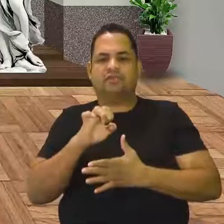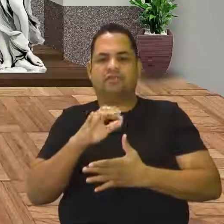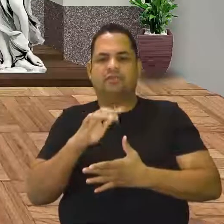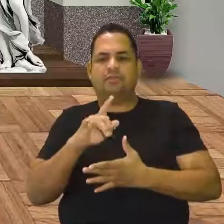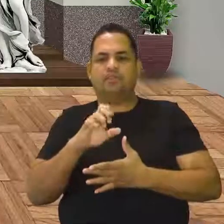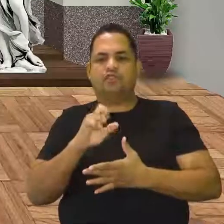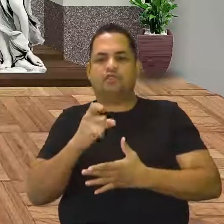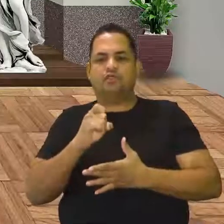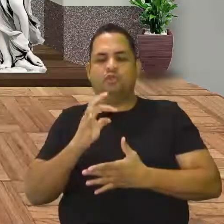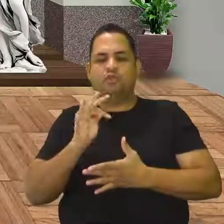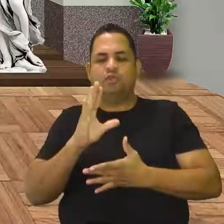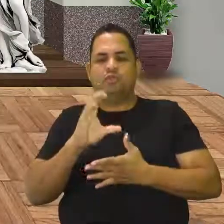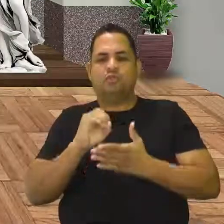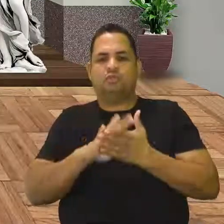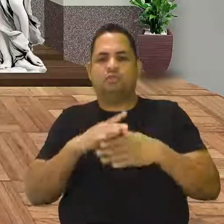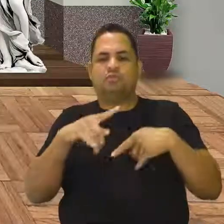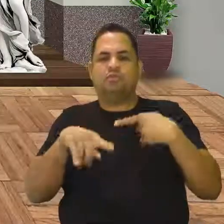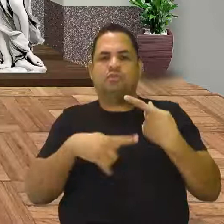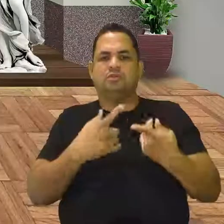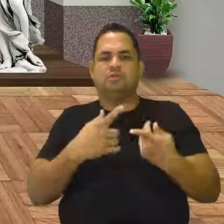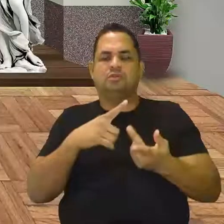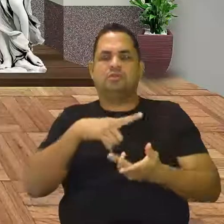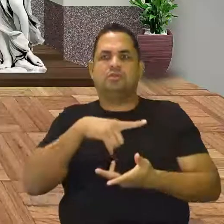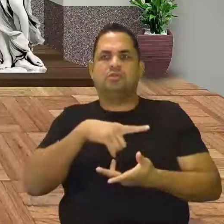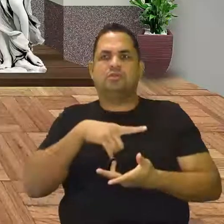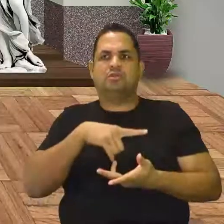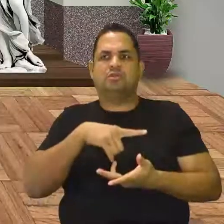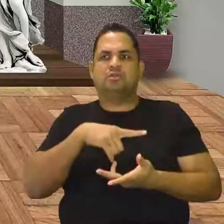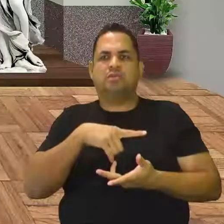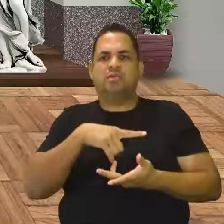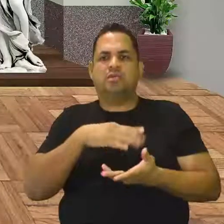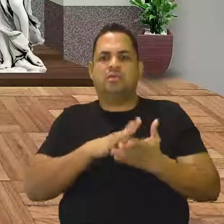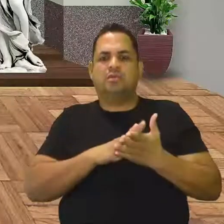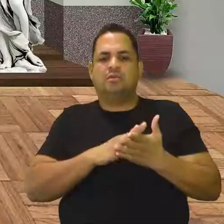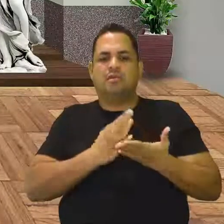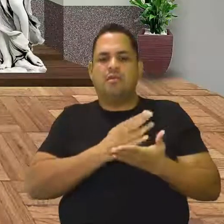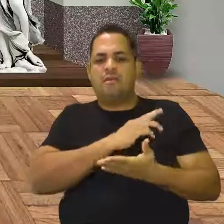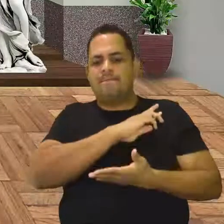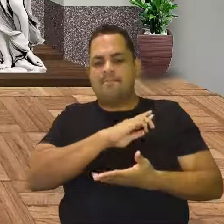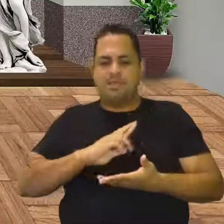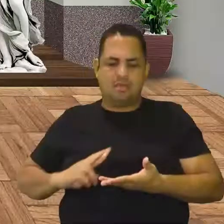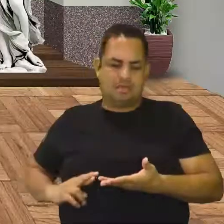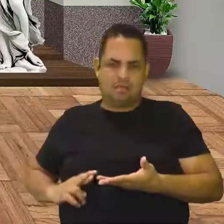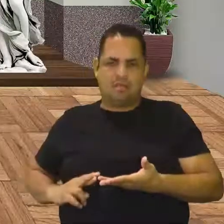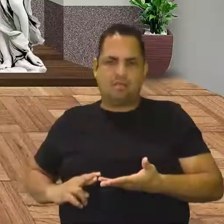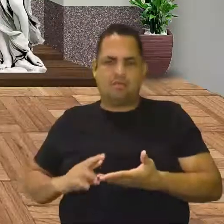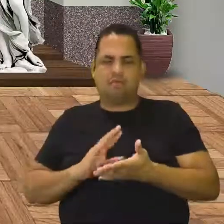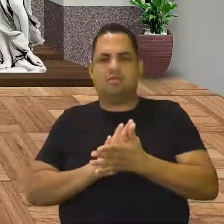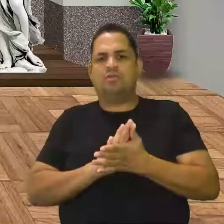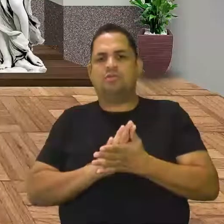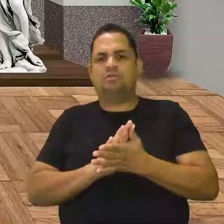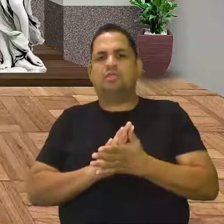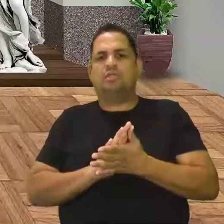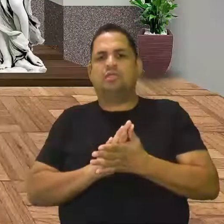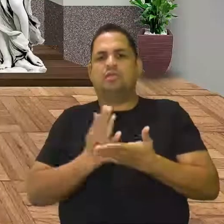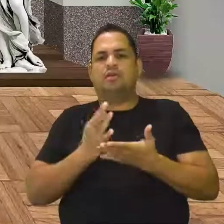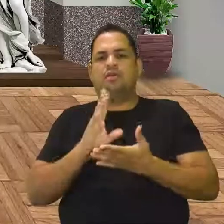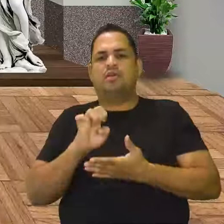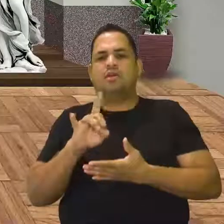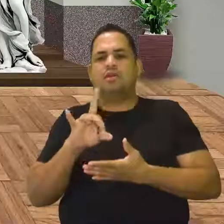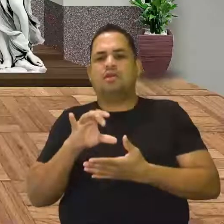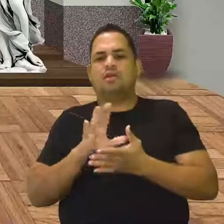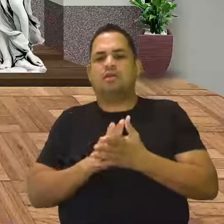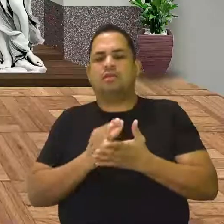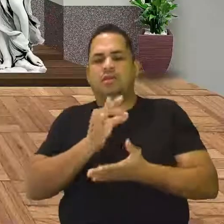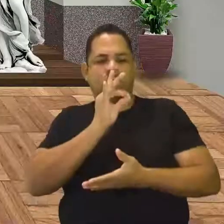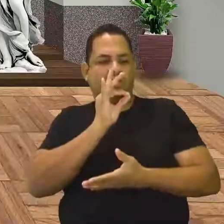um período republicano chamado República Oligárquica, das oligarquias cafeeiras e das